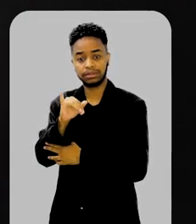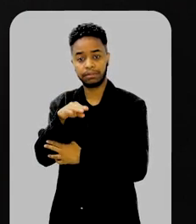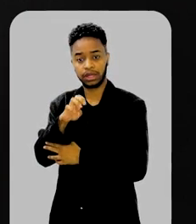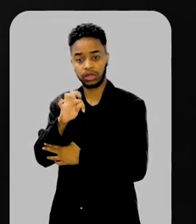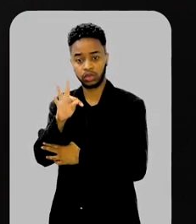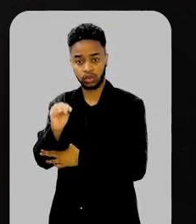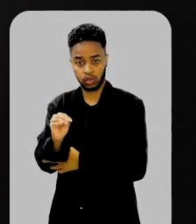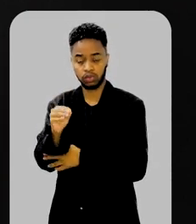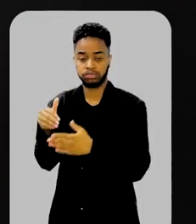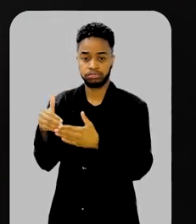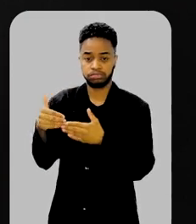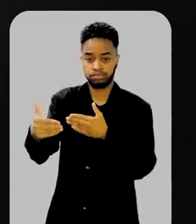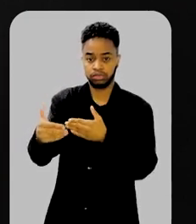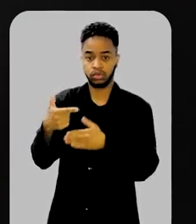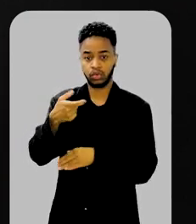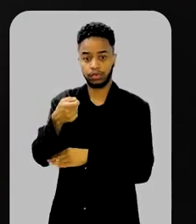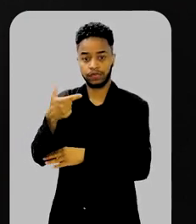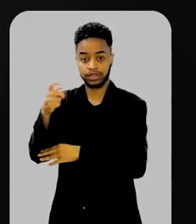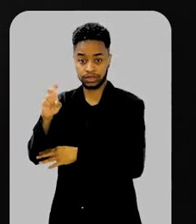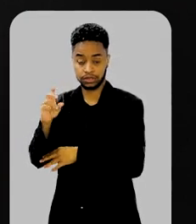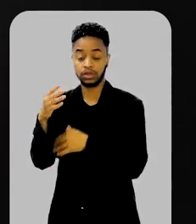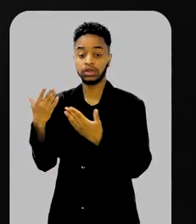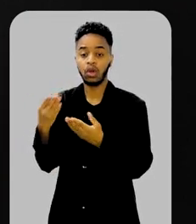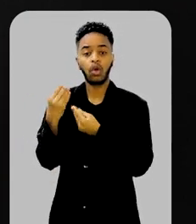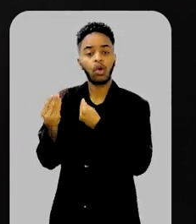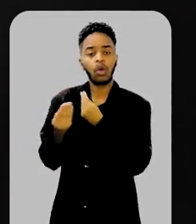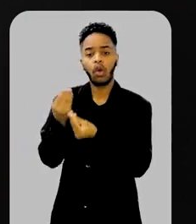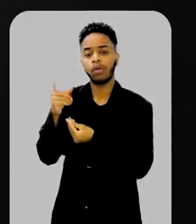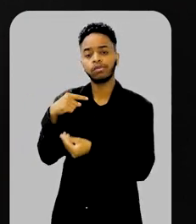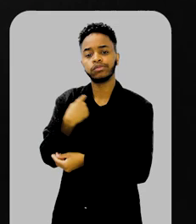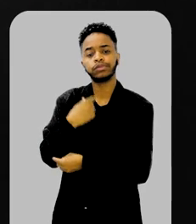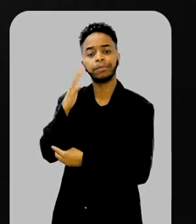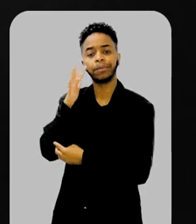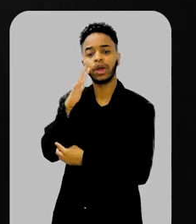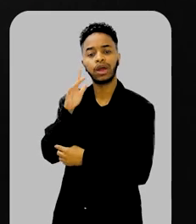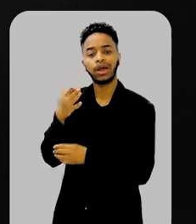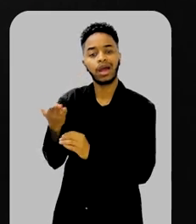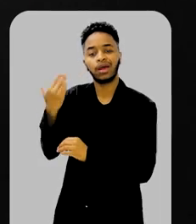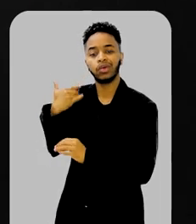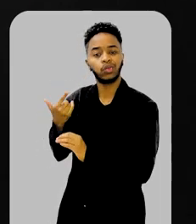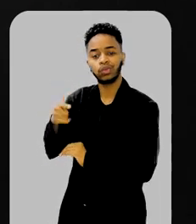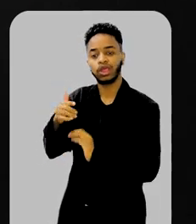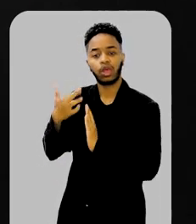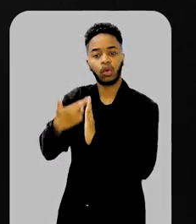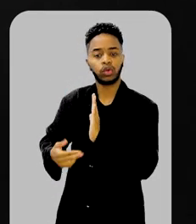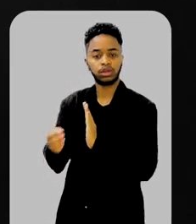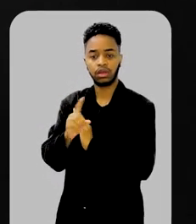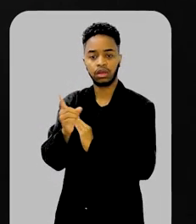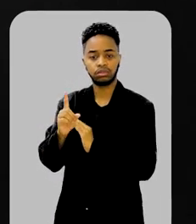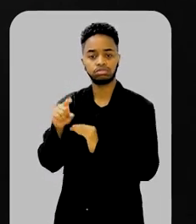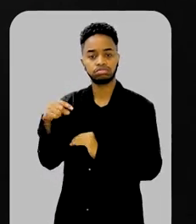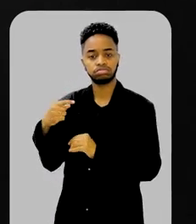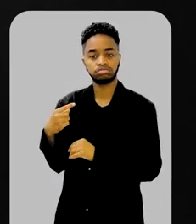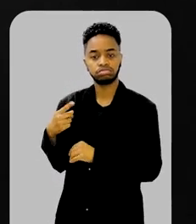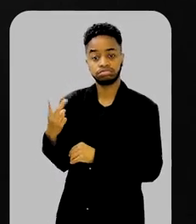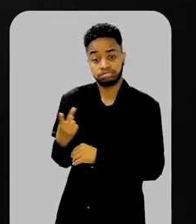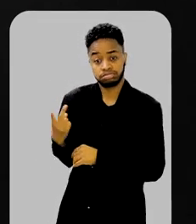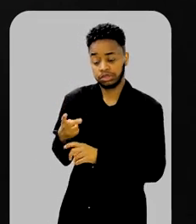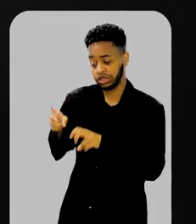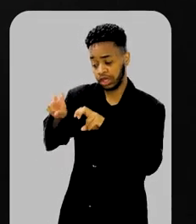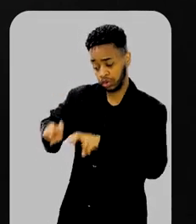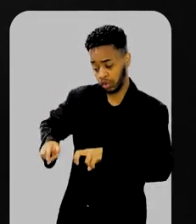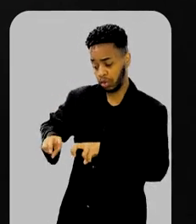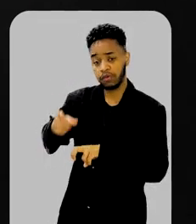Diferentemente o start de 2025 para Milton com André e com Antônio não tinha roteiro não passei roteiro a gente só